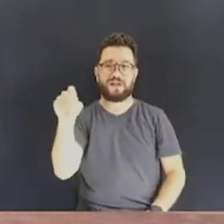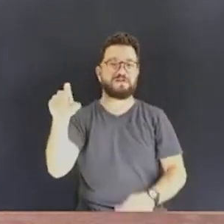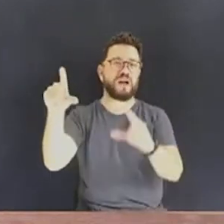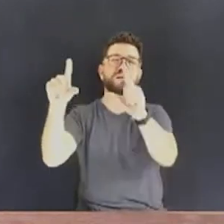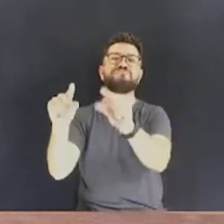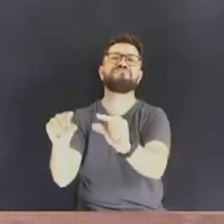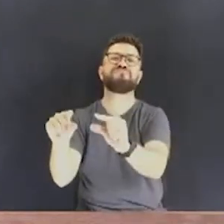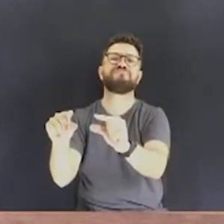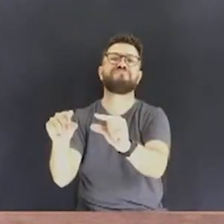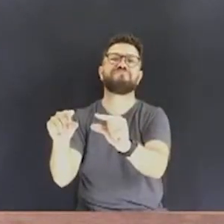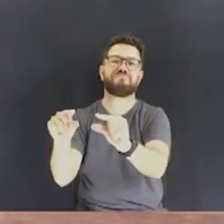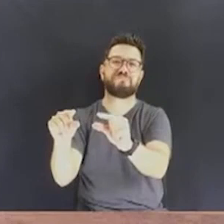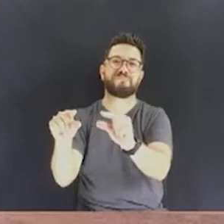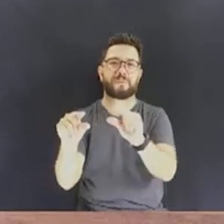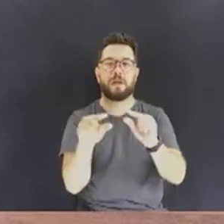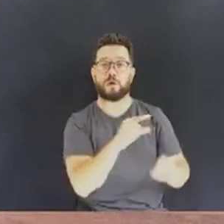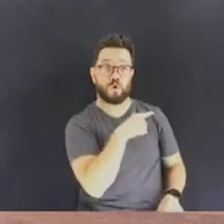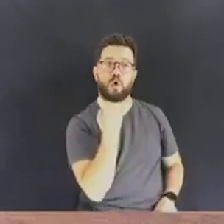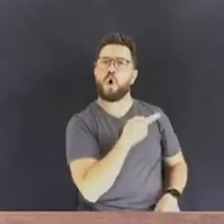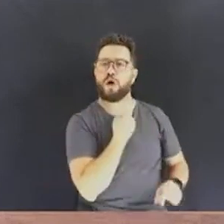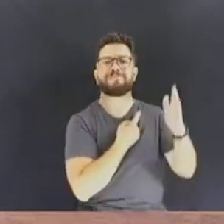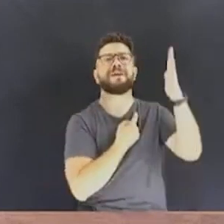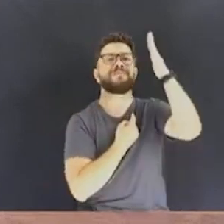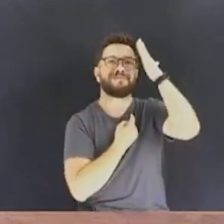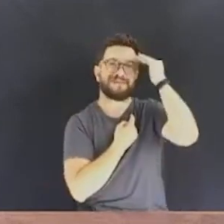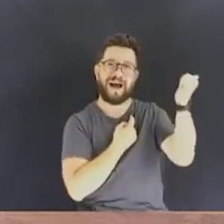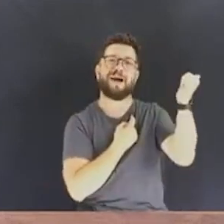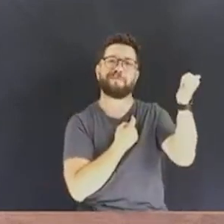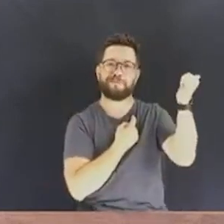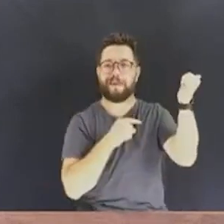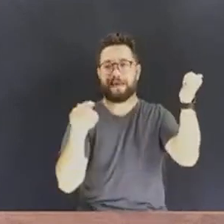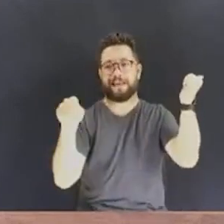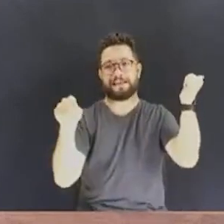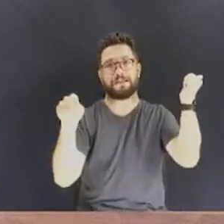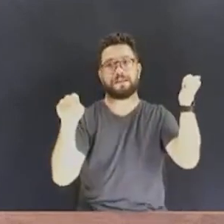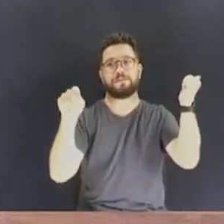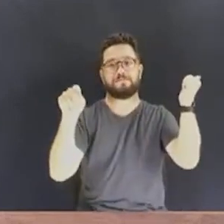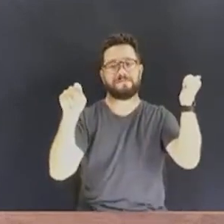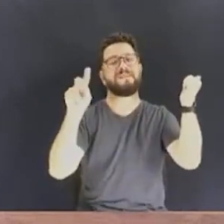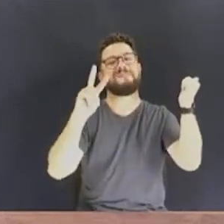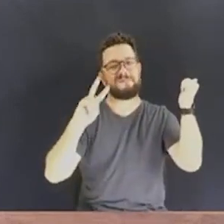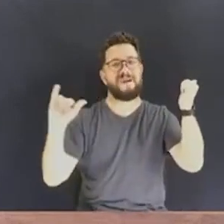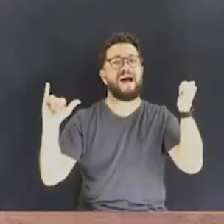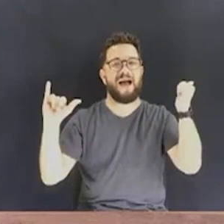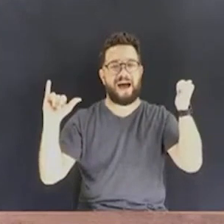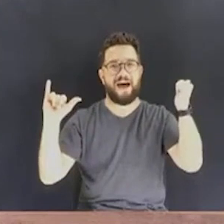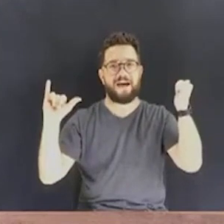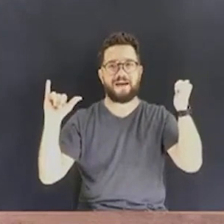é sabido que essas áreas vão alagar em algum determinado momento e nós temos vivido